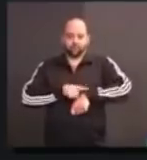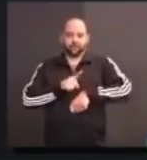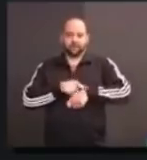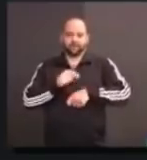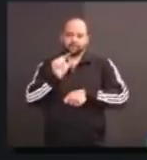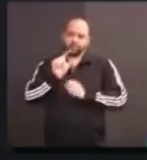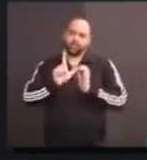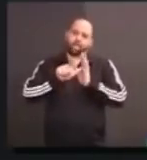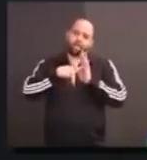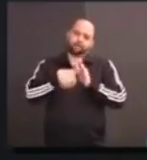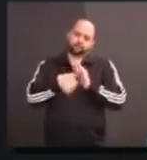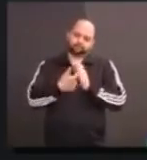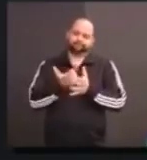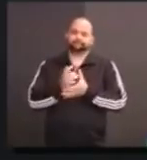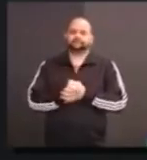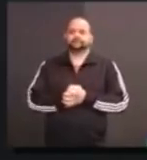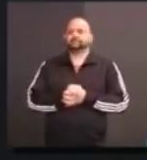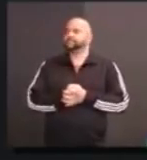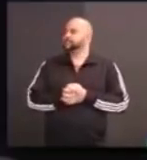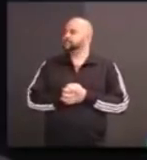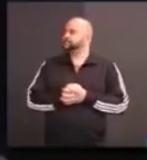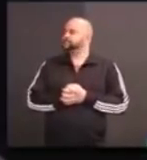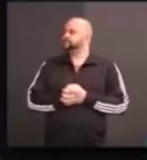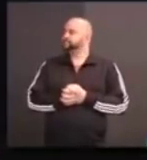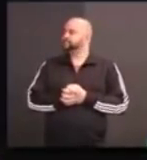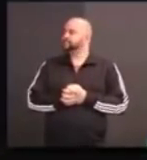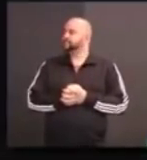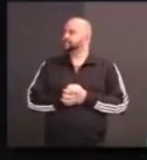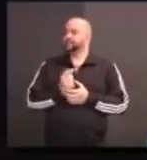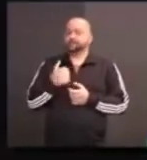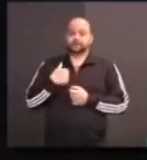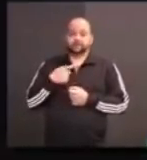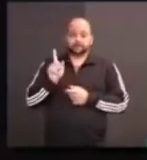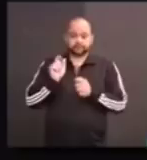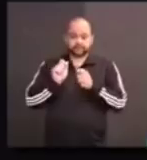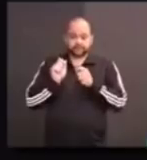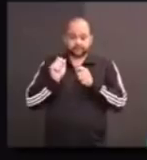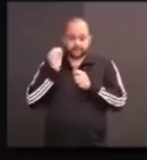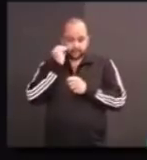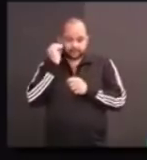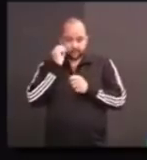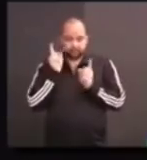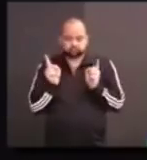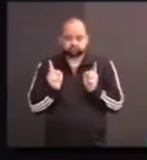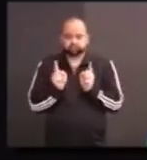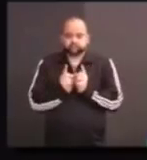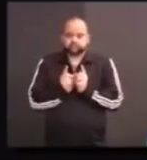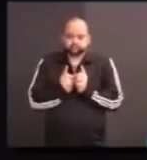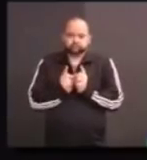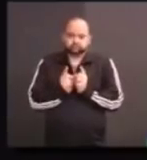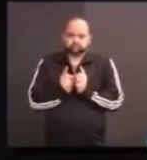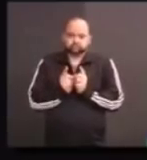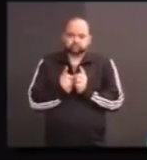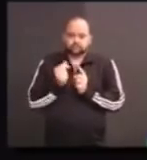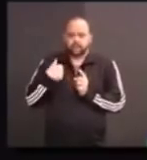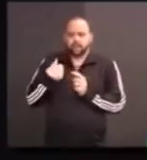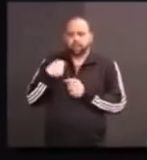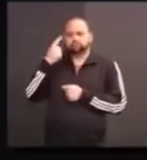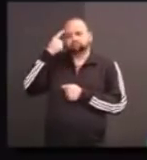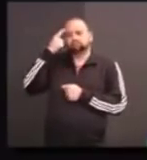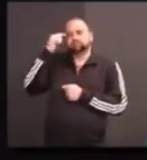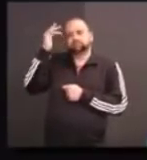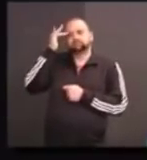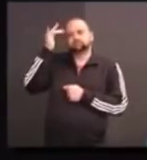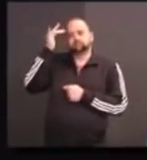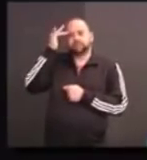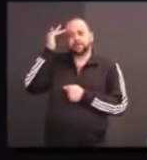horário e vamos procurar sintetizar. Eu estava pensando